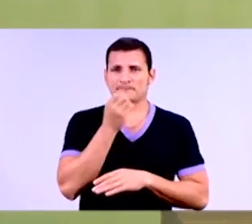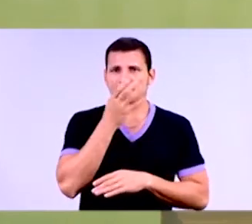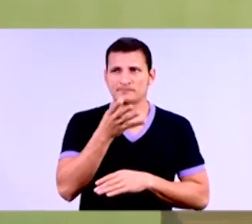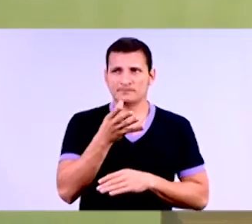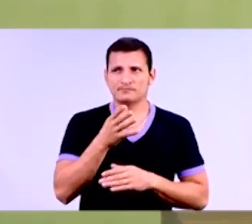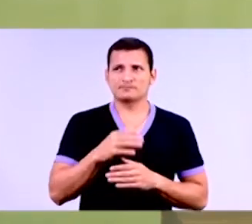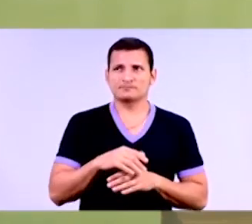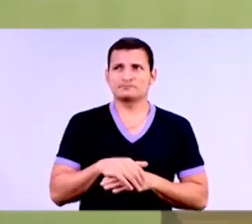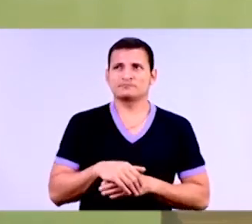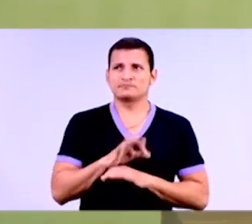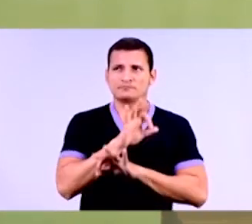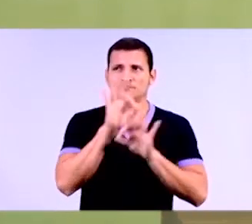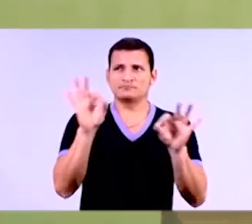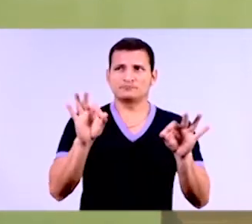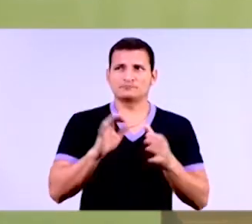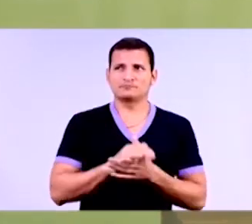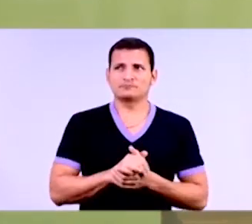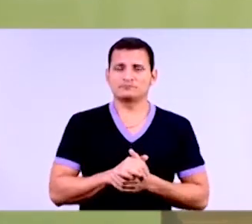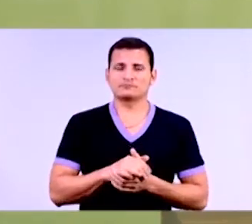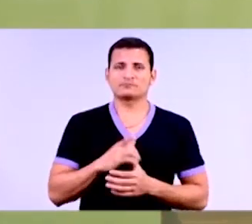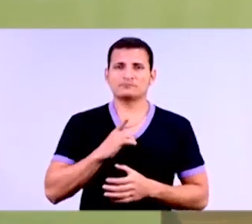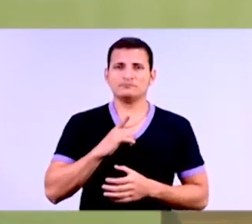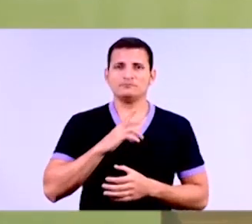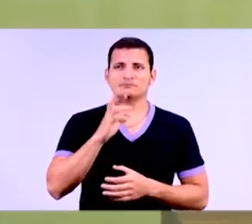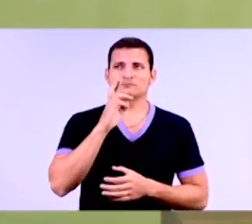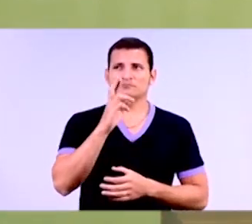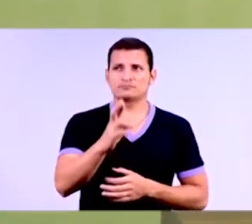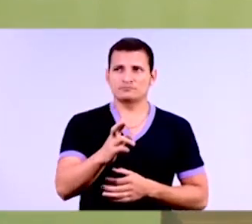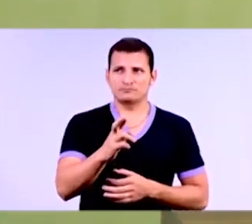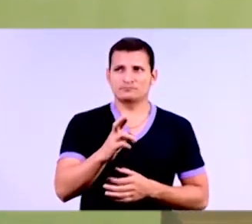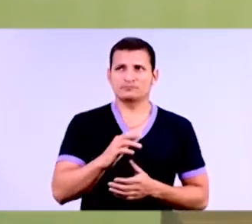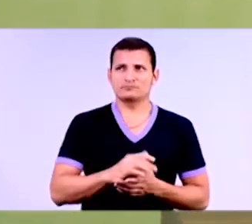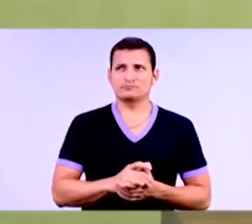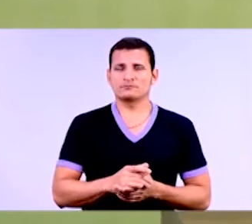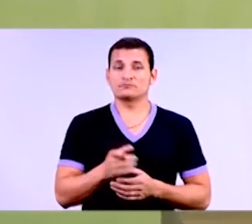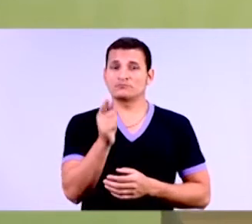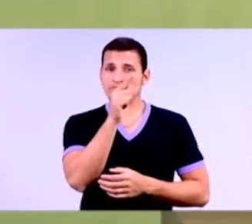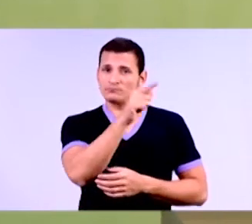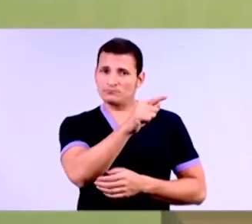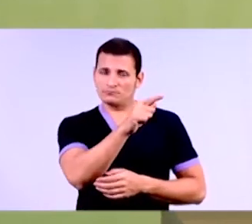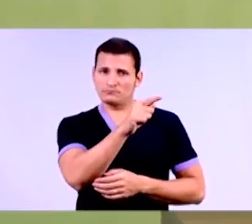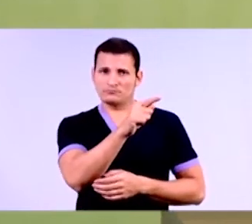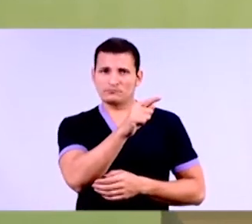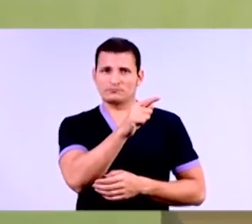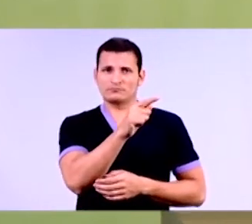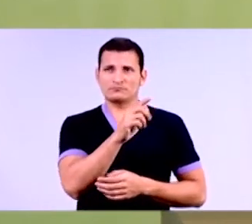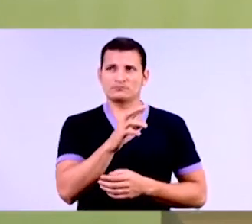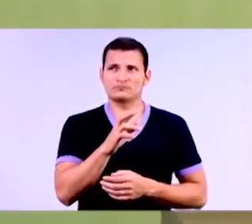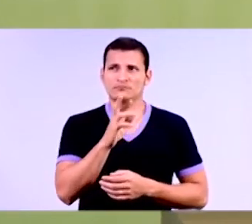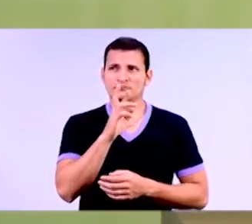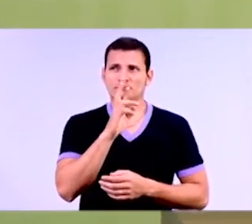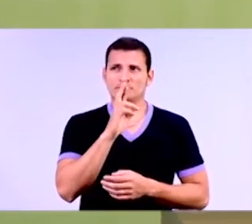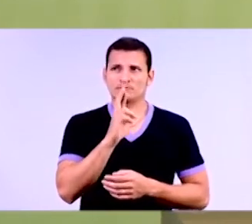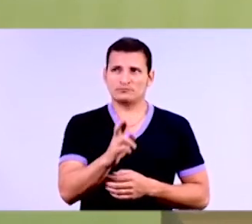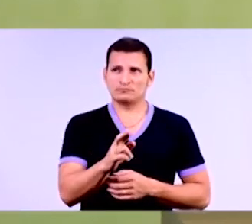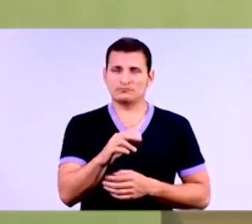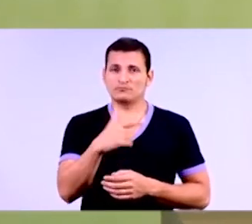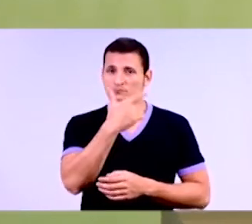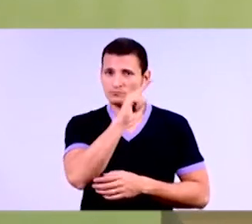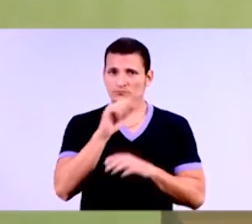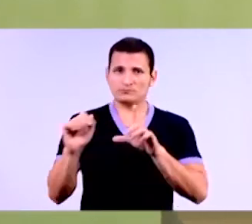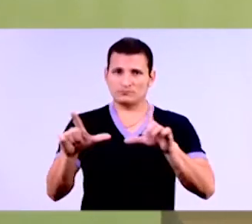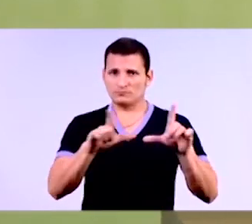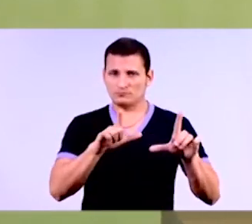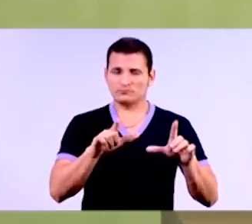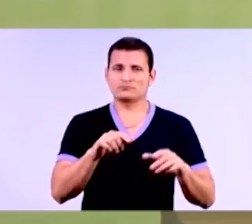né? Eles estão aqui respondendo. Automaticamente, quando você estava voltando no outro slide, eles